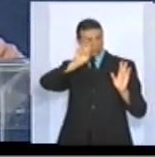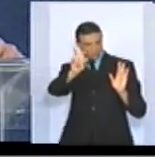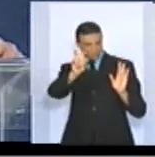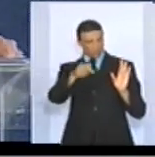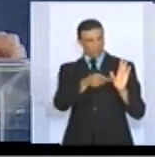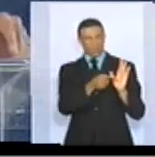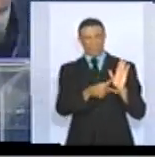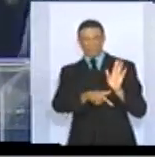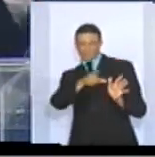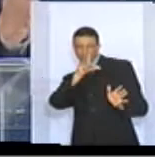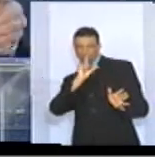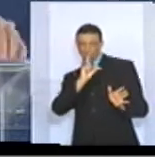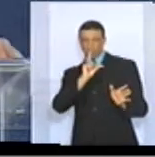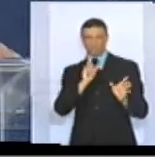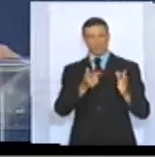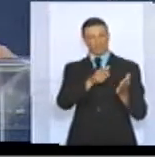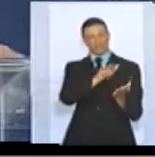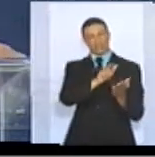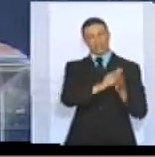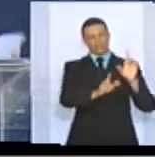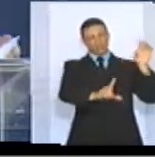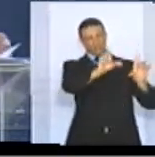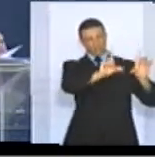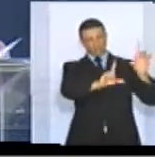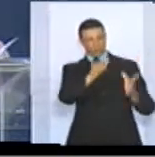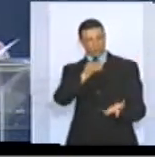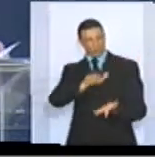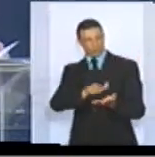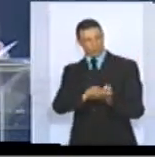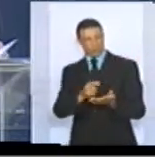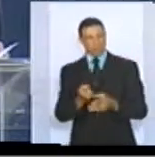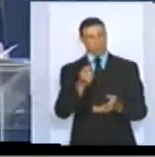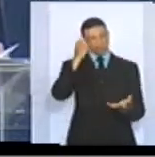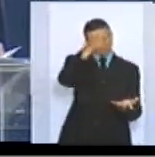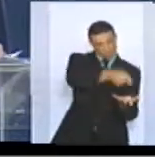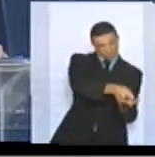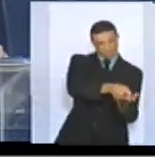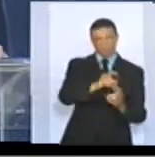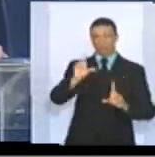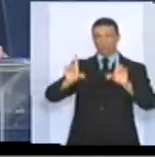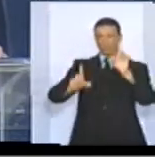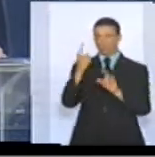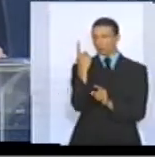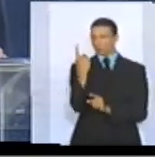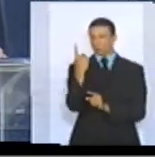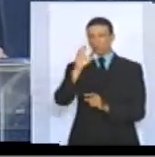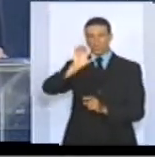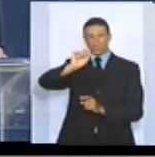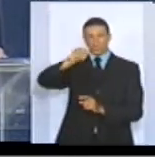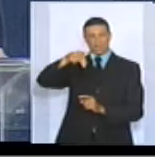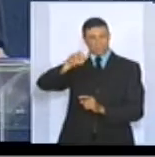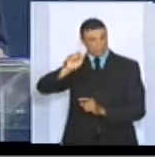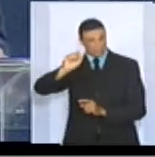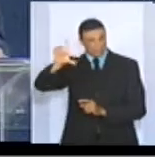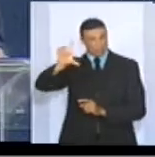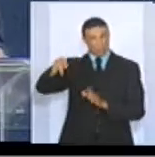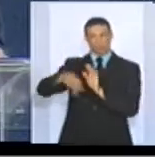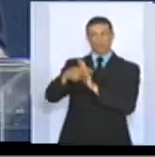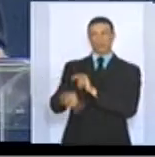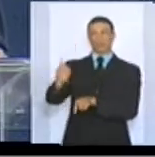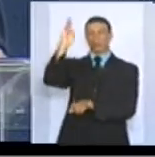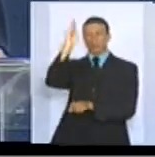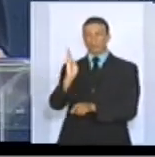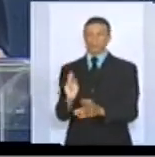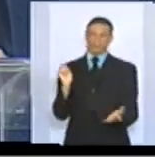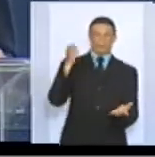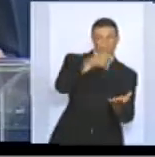TV a cabo, já existia a obrigação da veiculação de um único canal brasileiro dedicado a conteúdos brasileiros na televisão paga.